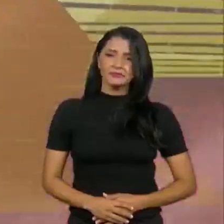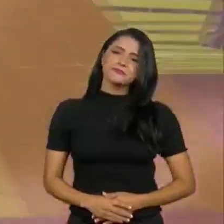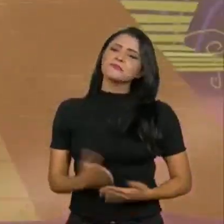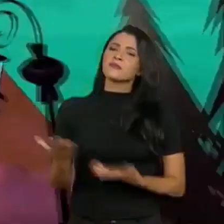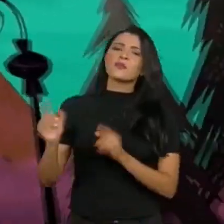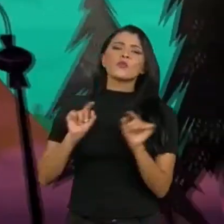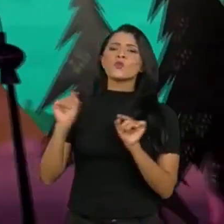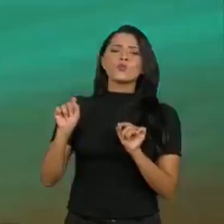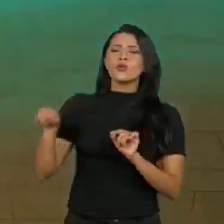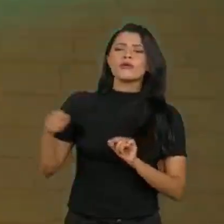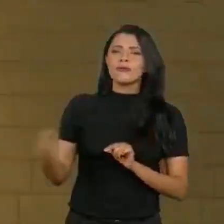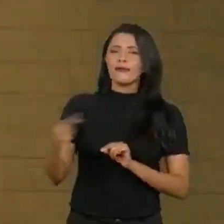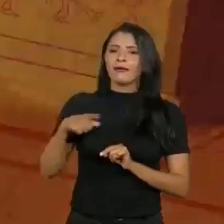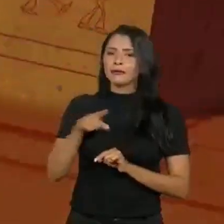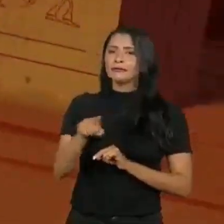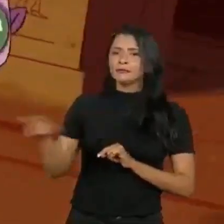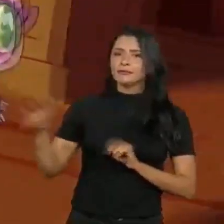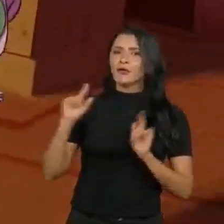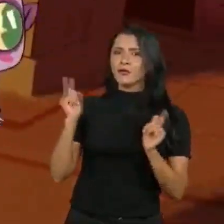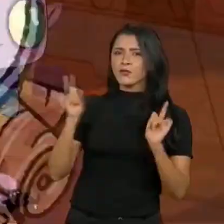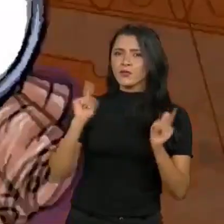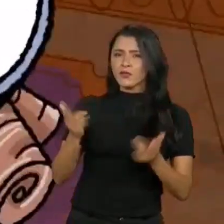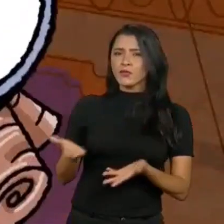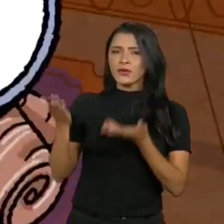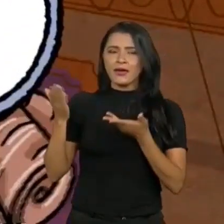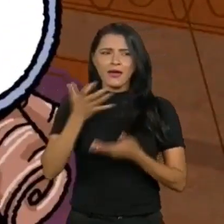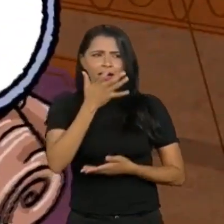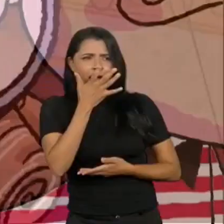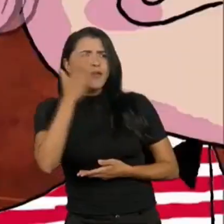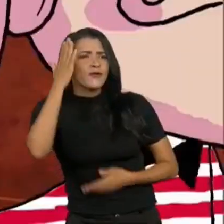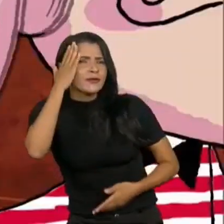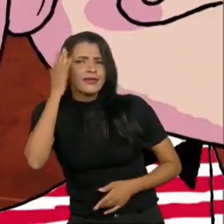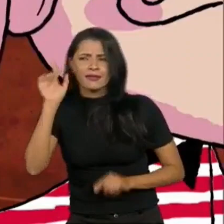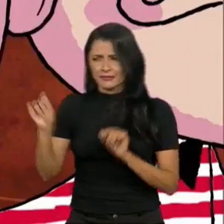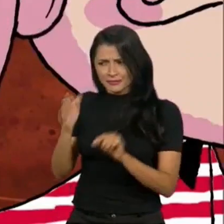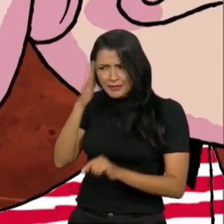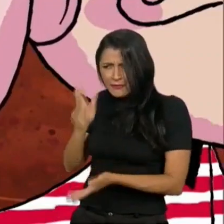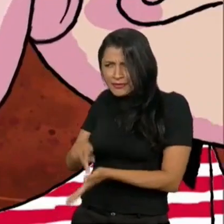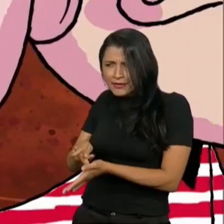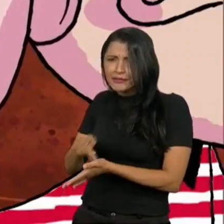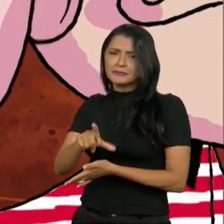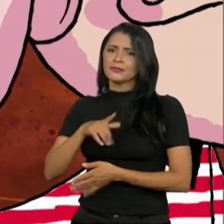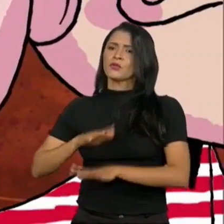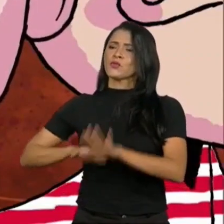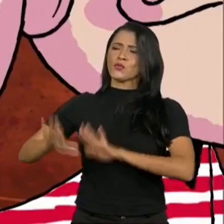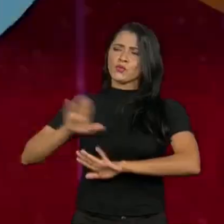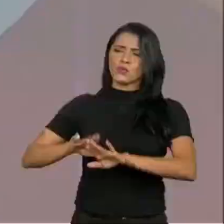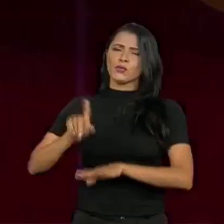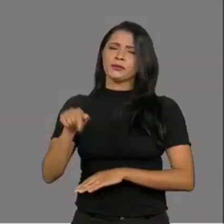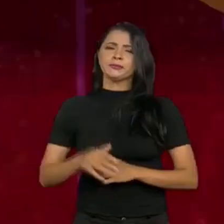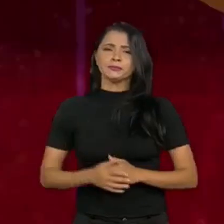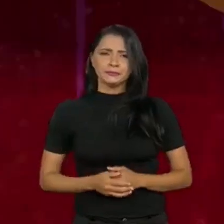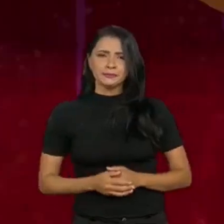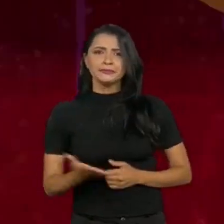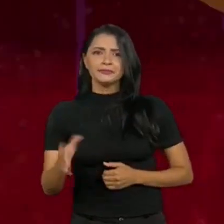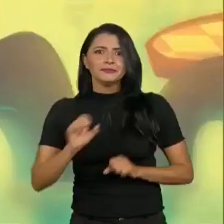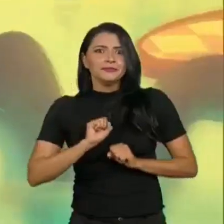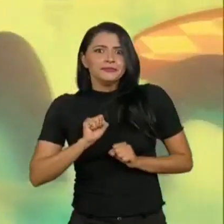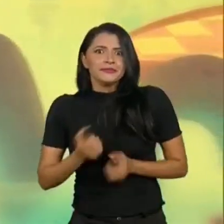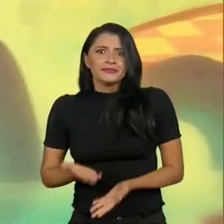O que é o que é? São aventureiros. Eu sei o que é. Sabe mesmo? Muito cuidado, hein? Amam